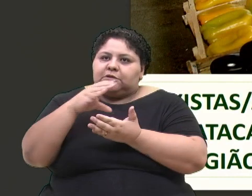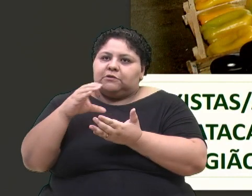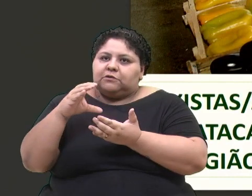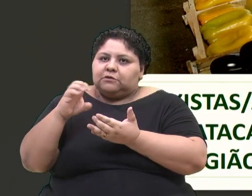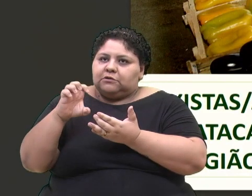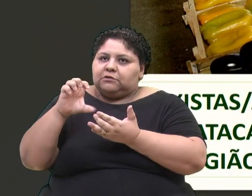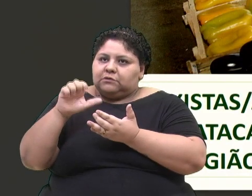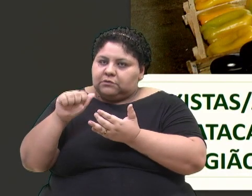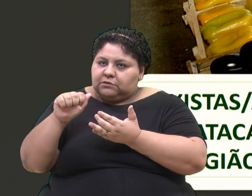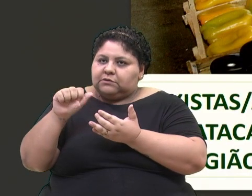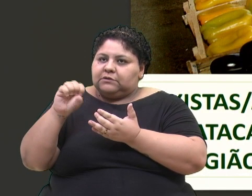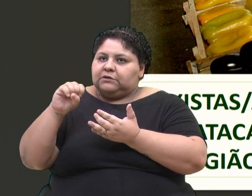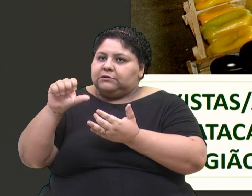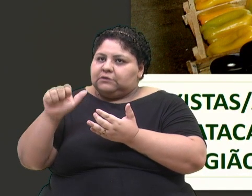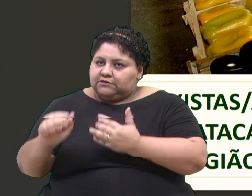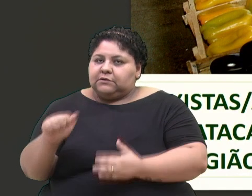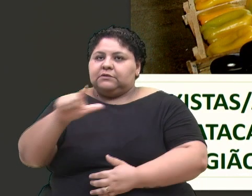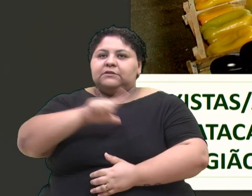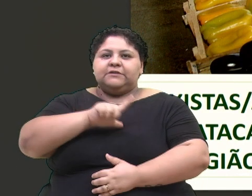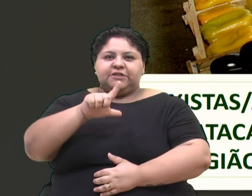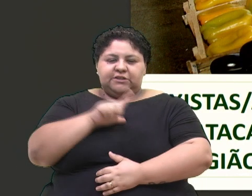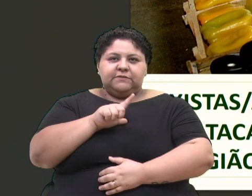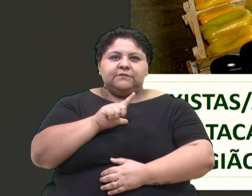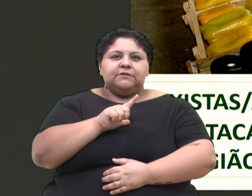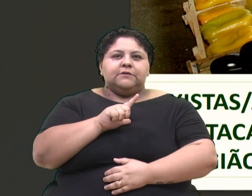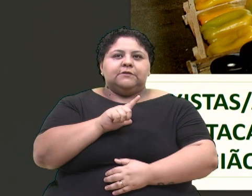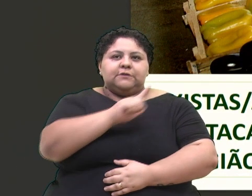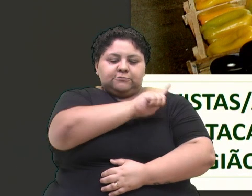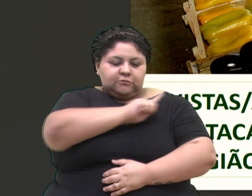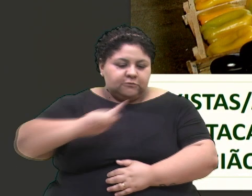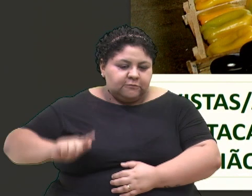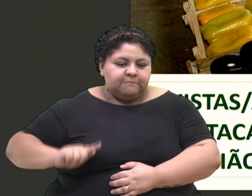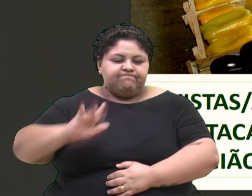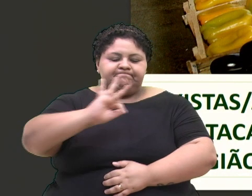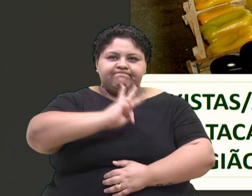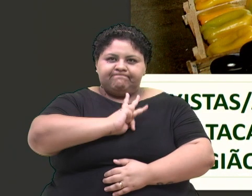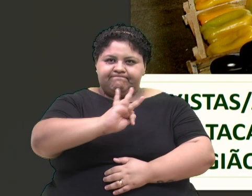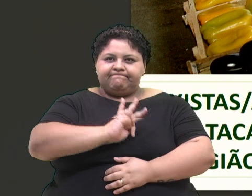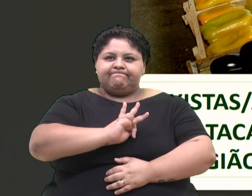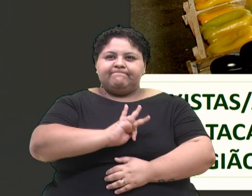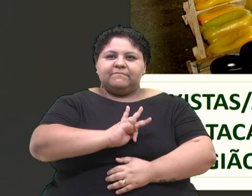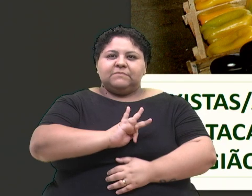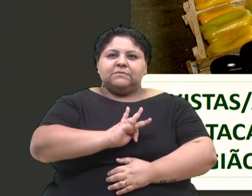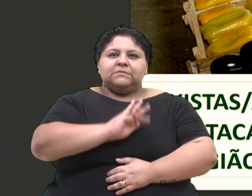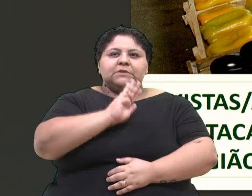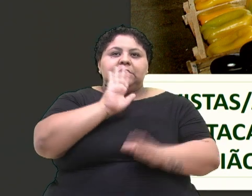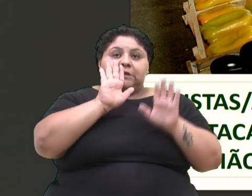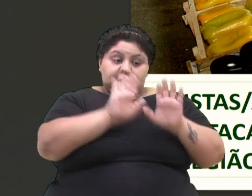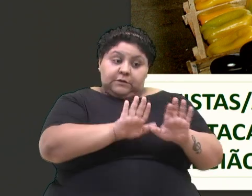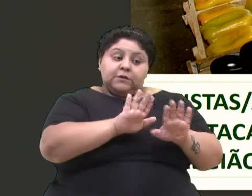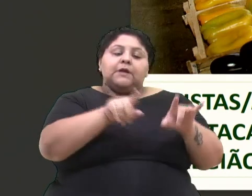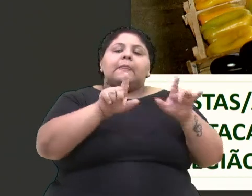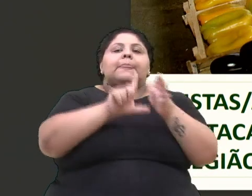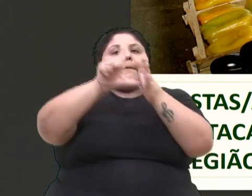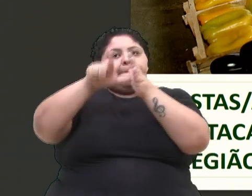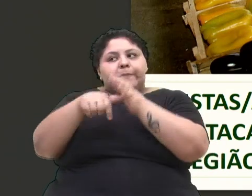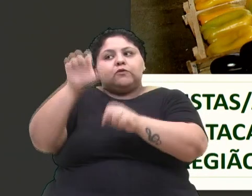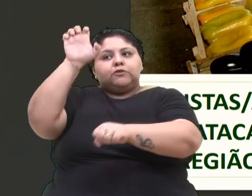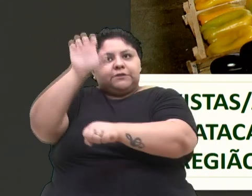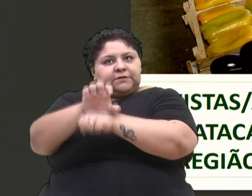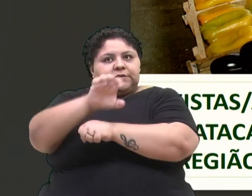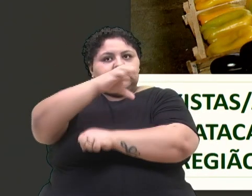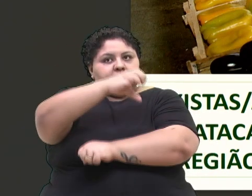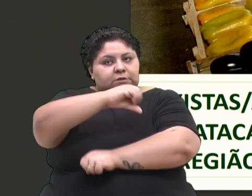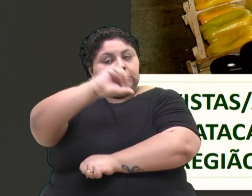que tinha a questão do governo federal que mantinha ela, depois o Estado. Em